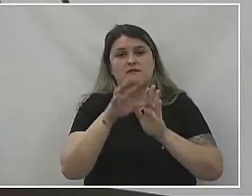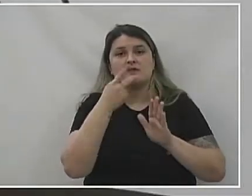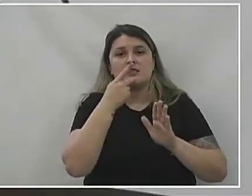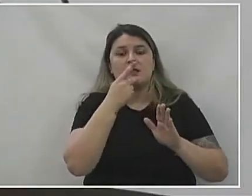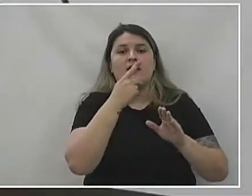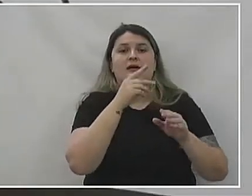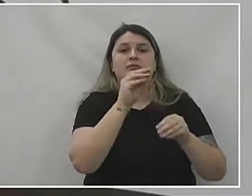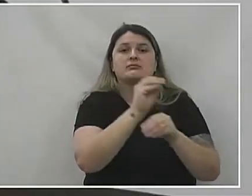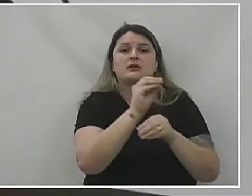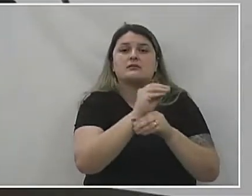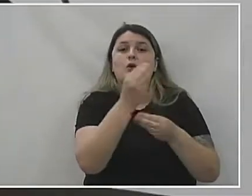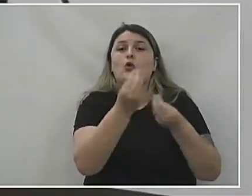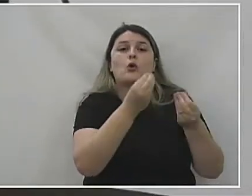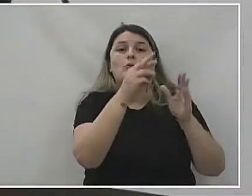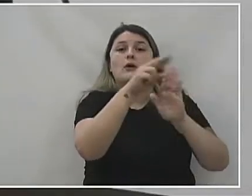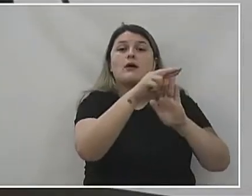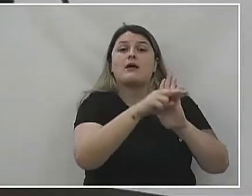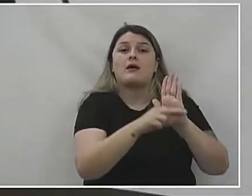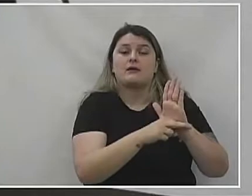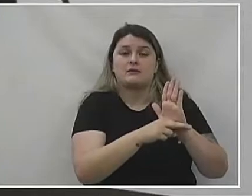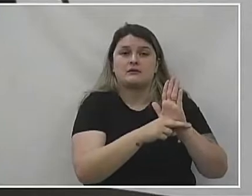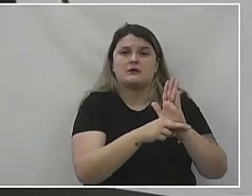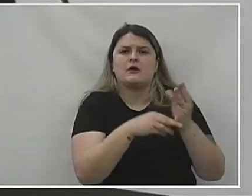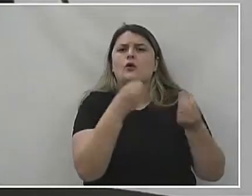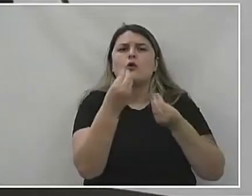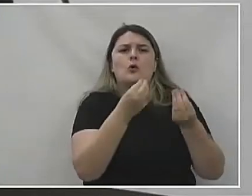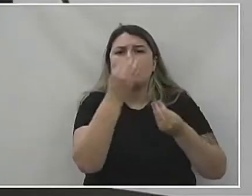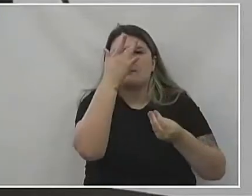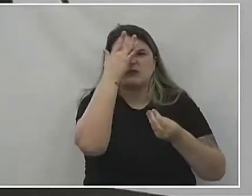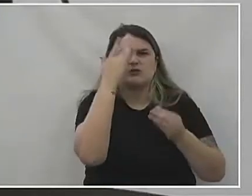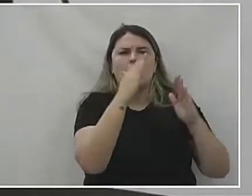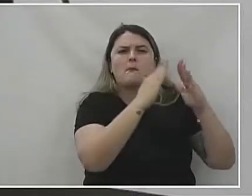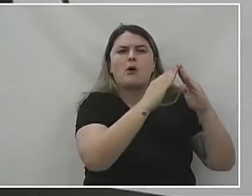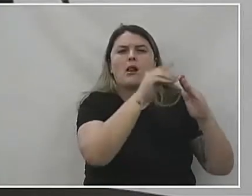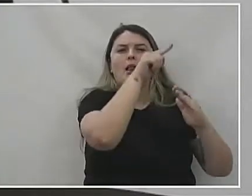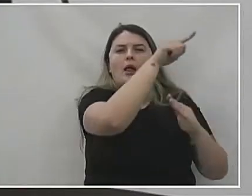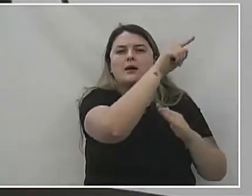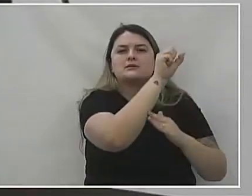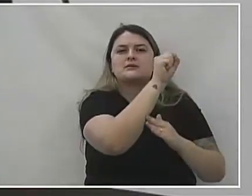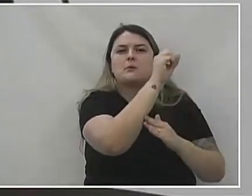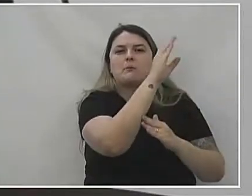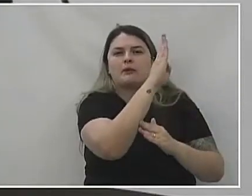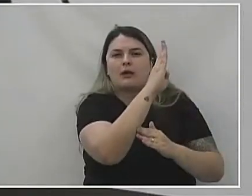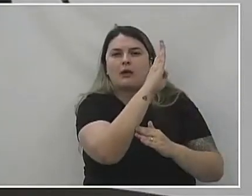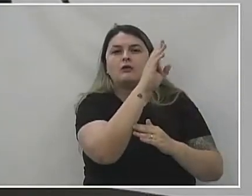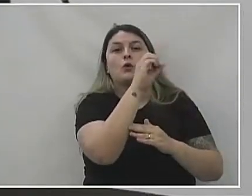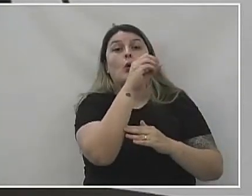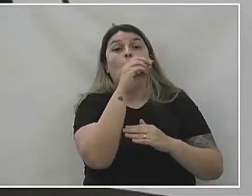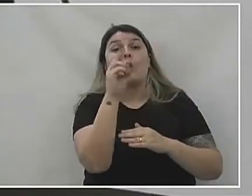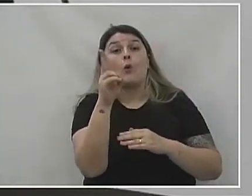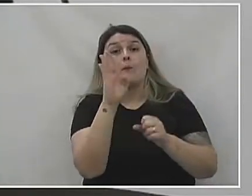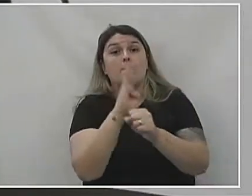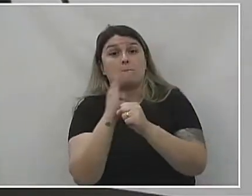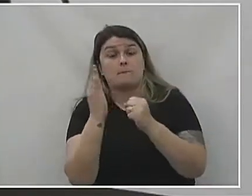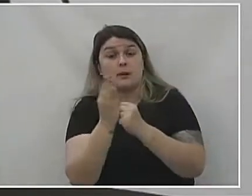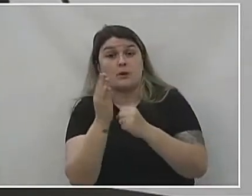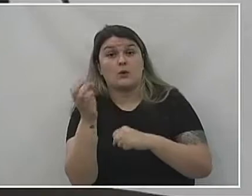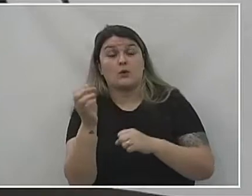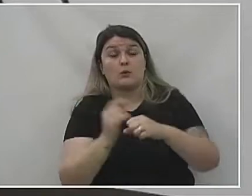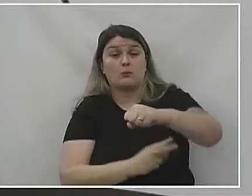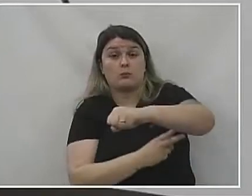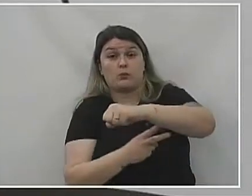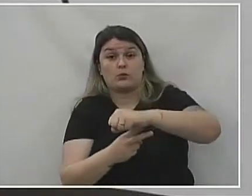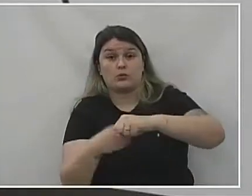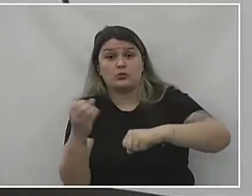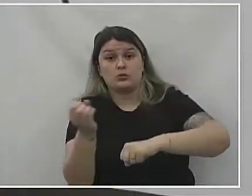regularização fundiária dessas áreas como as pessoas que moram lá no bairro São Bernardo Ponte Nova nesses bairros onde são atingidos por